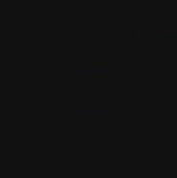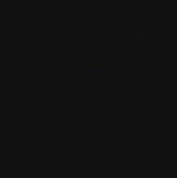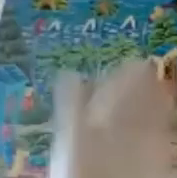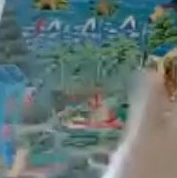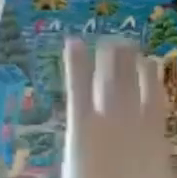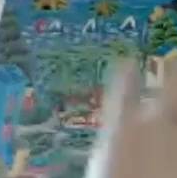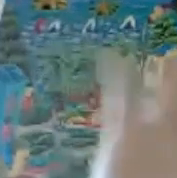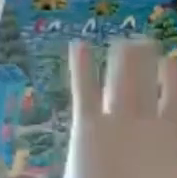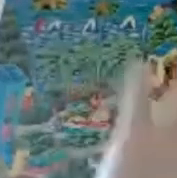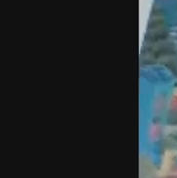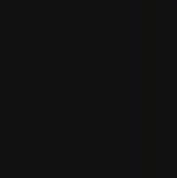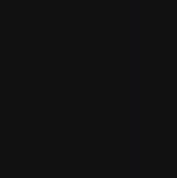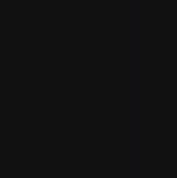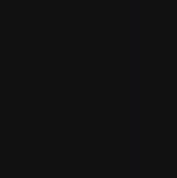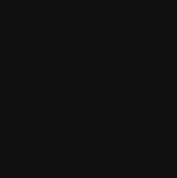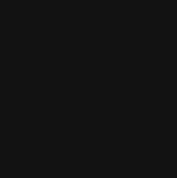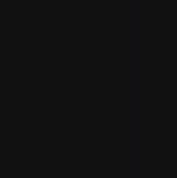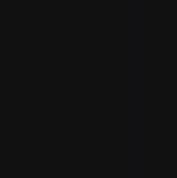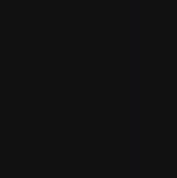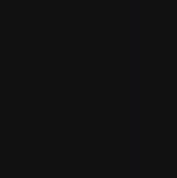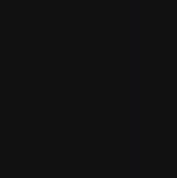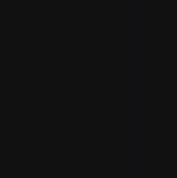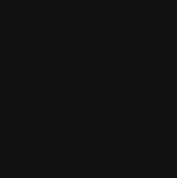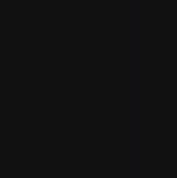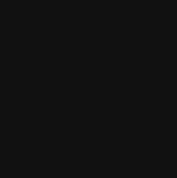nossa fala, junto com os meninos, né?